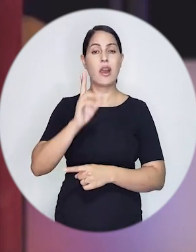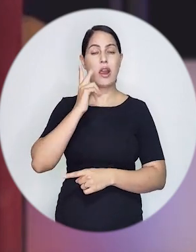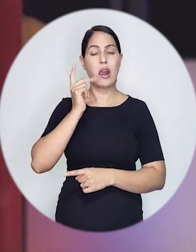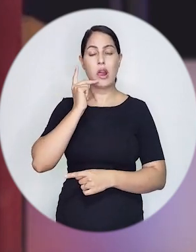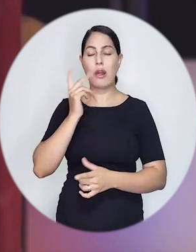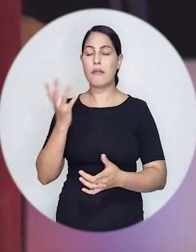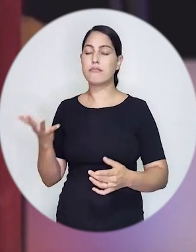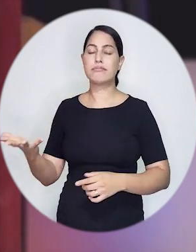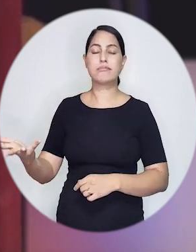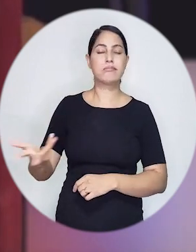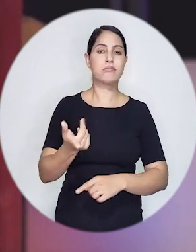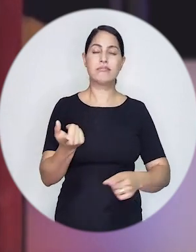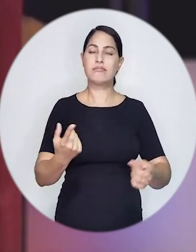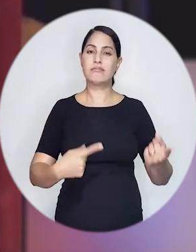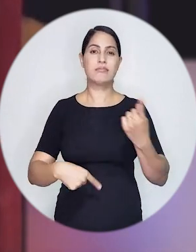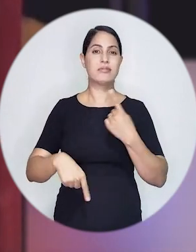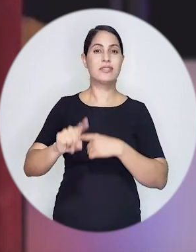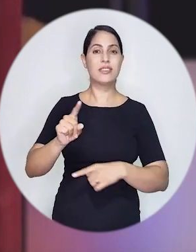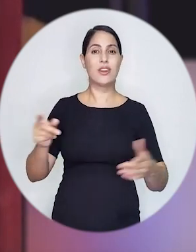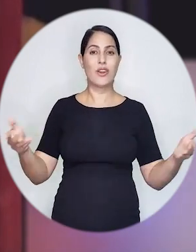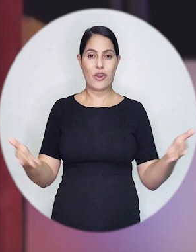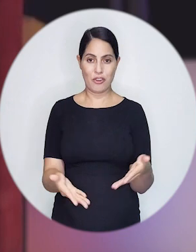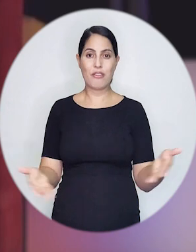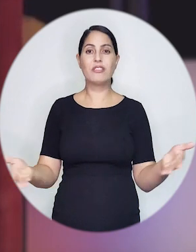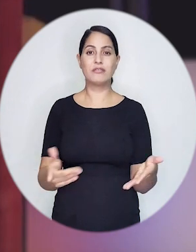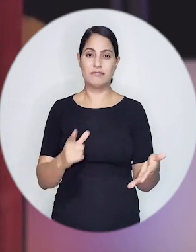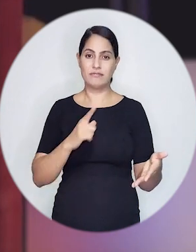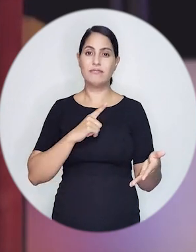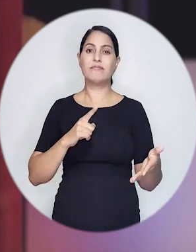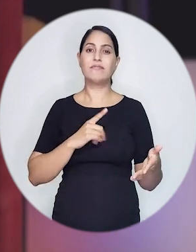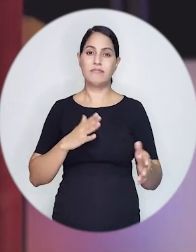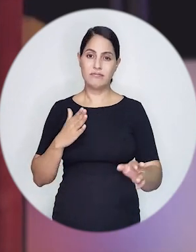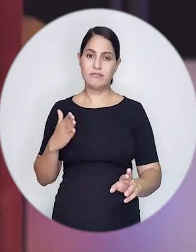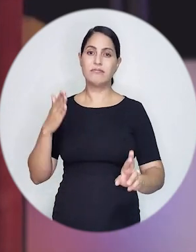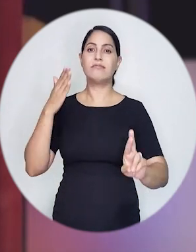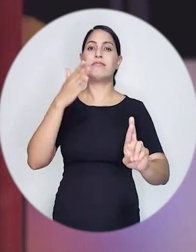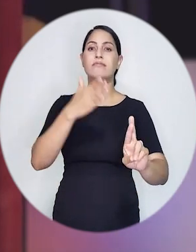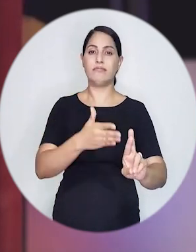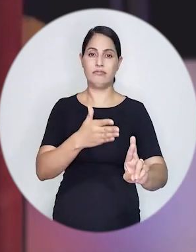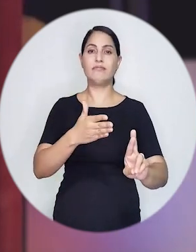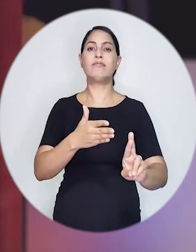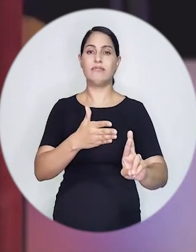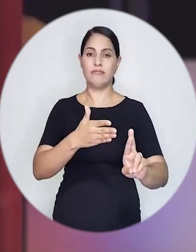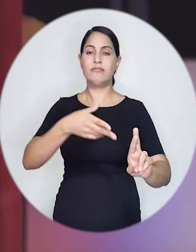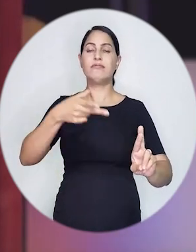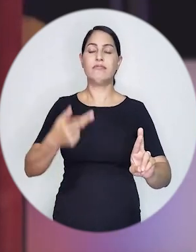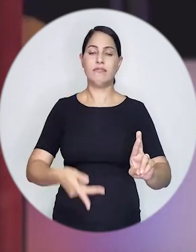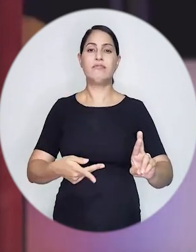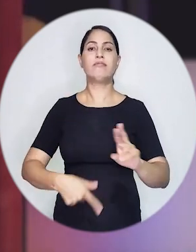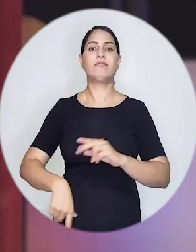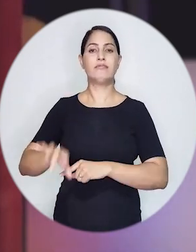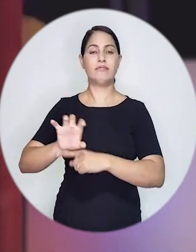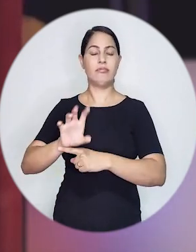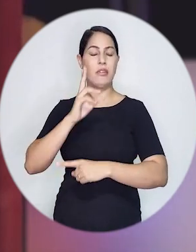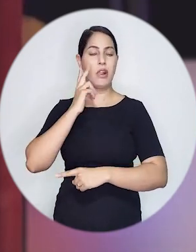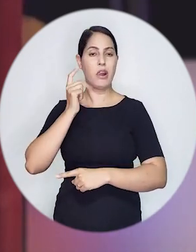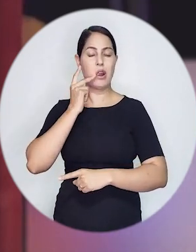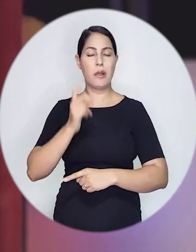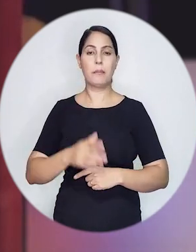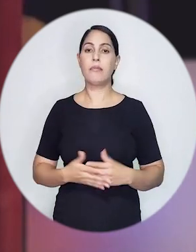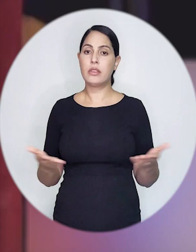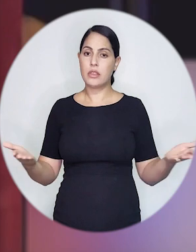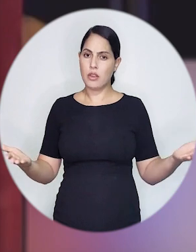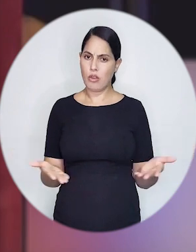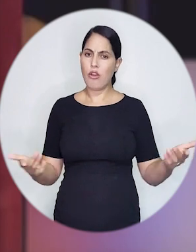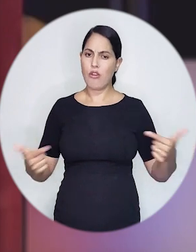da palavra, esta seccional conquistou espaço de relevância no cenário local e hoje é voz representativa dos cidadãos